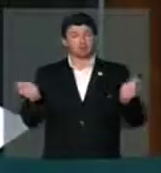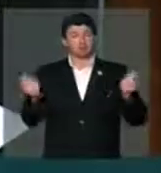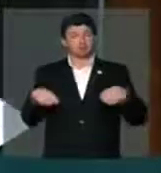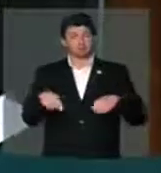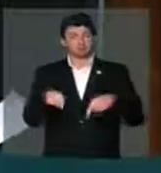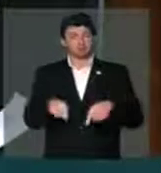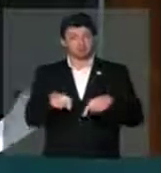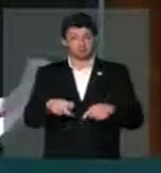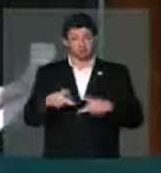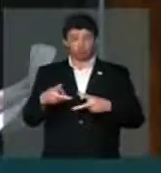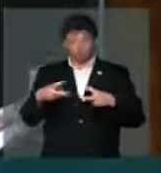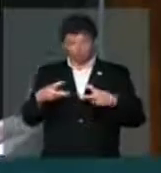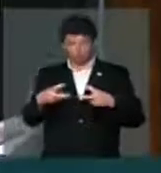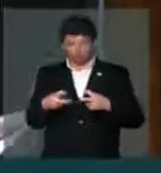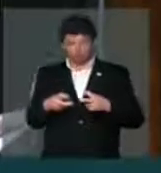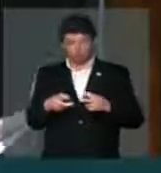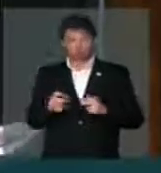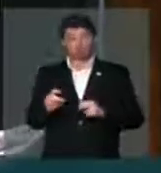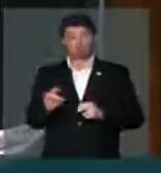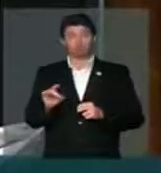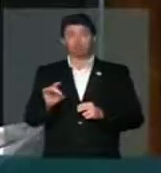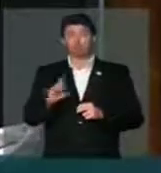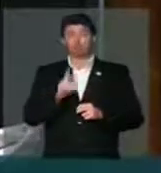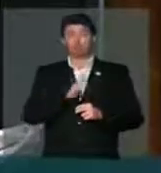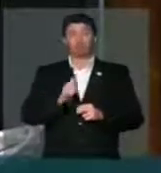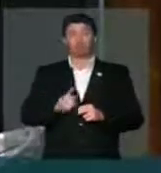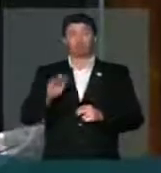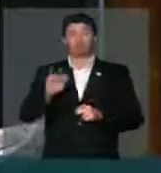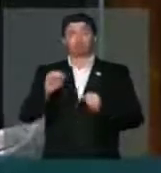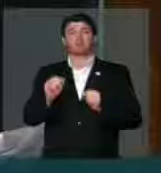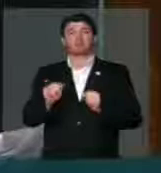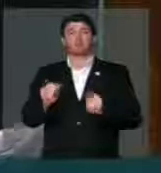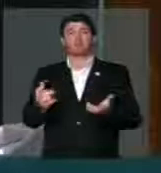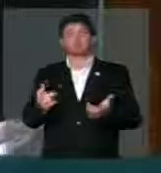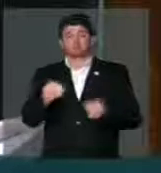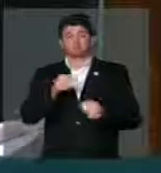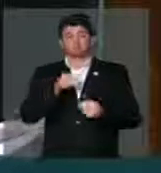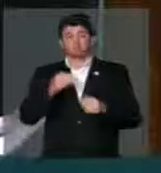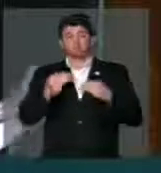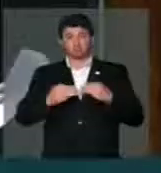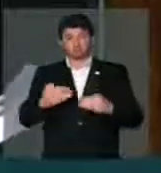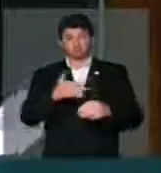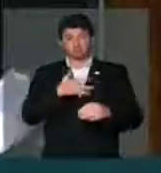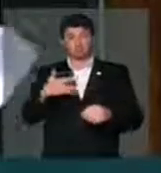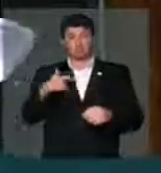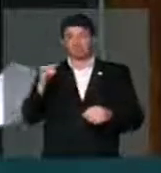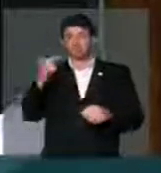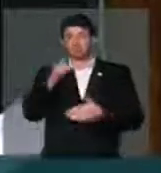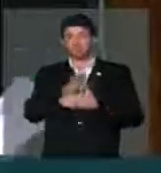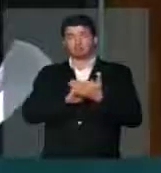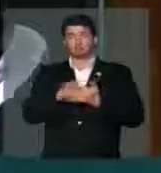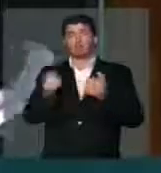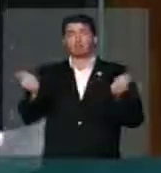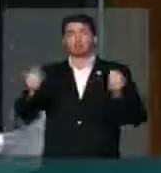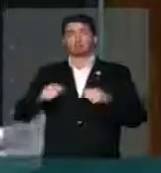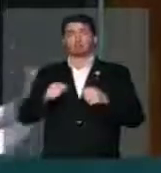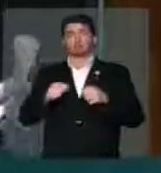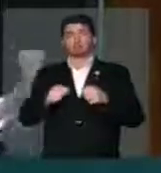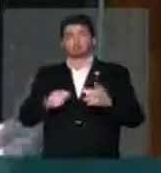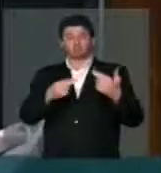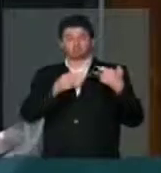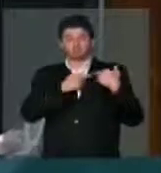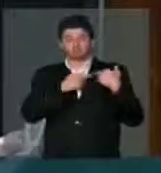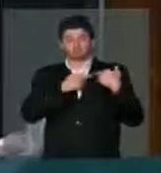possibilidade de cobrança apenas a União pode fazê-lo e o Ministério da Saúde não tem capacidade,